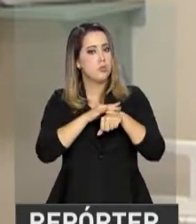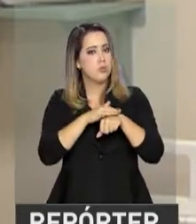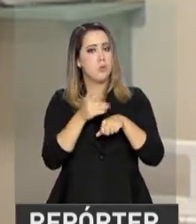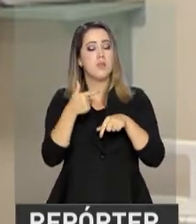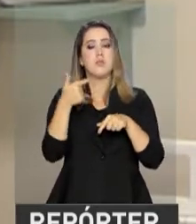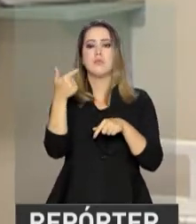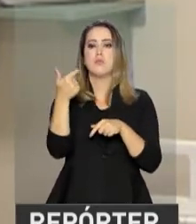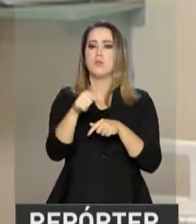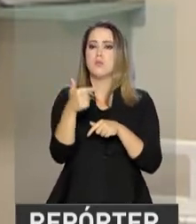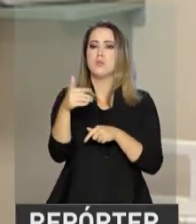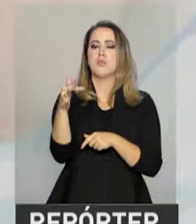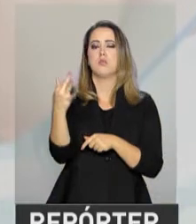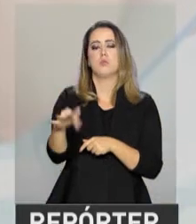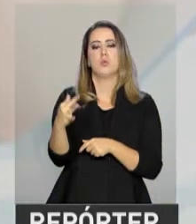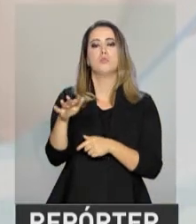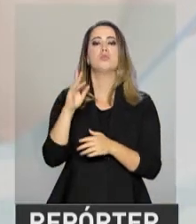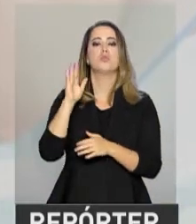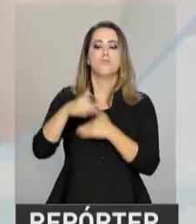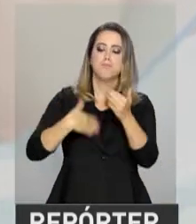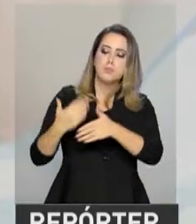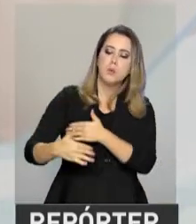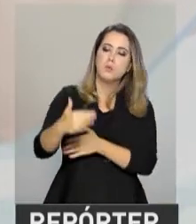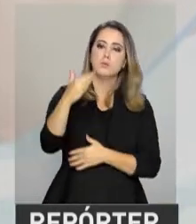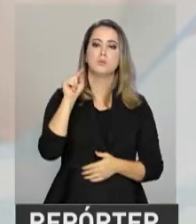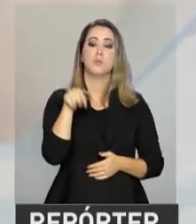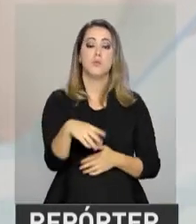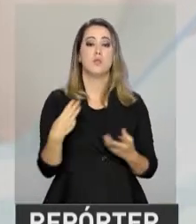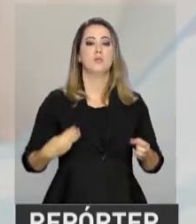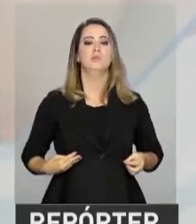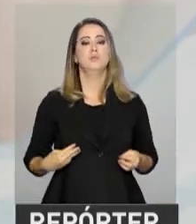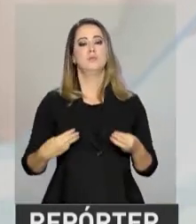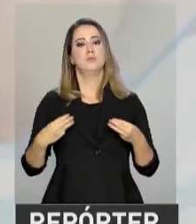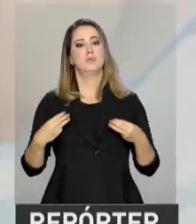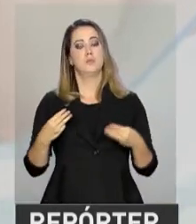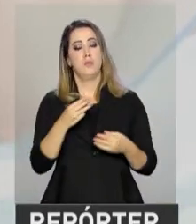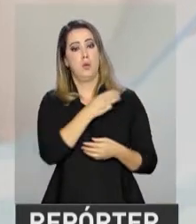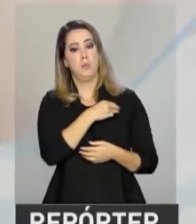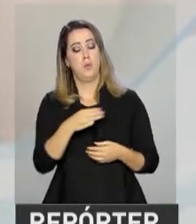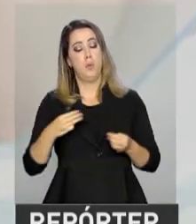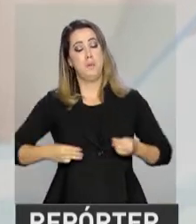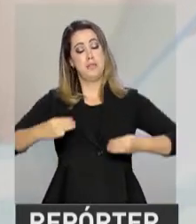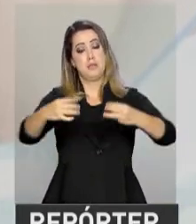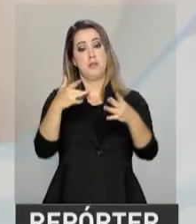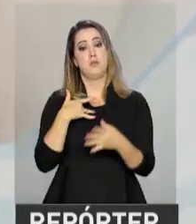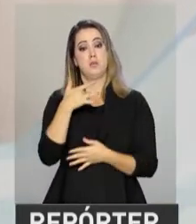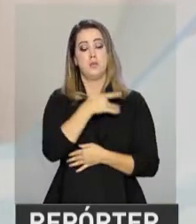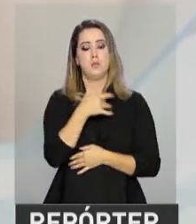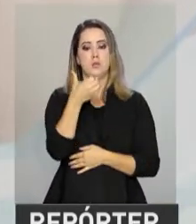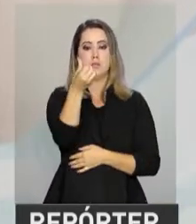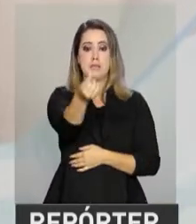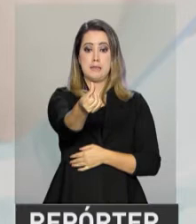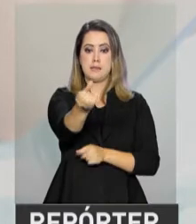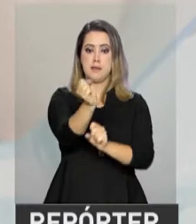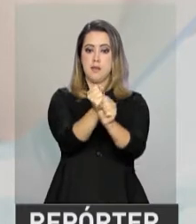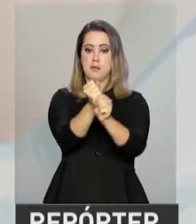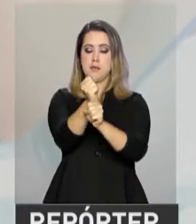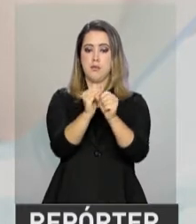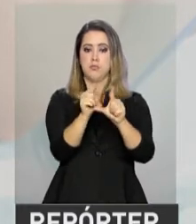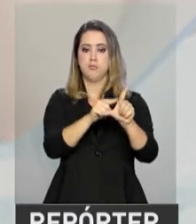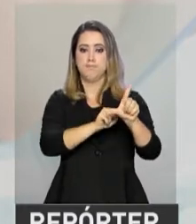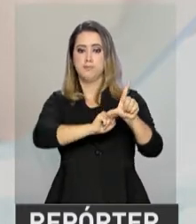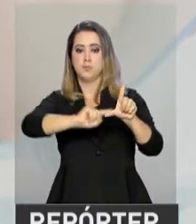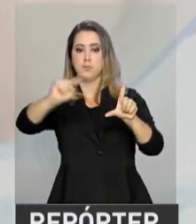Isso é um grande avanço para nós. De acordo com o Ministério da Saúde, em 6 anos, os recursos para tratamentos oncológicos aumentaram